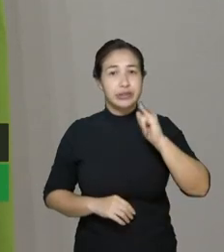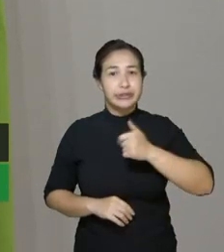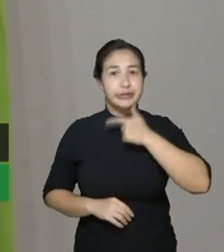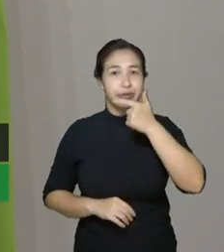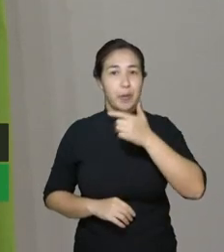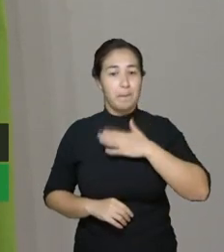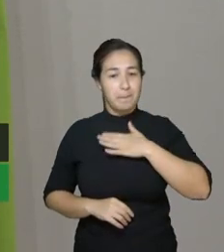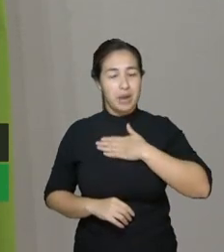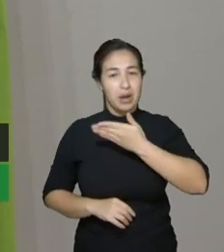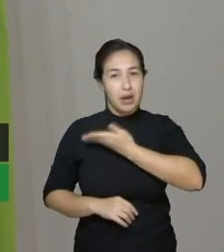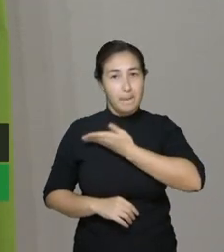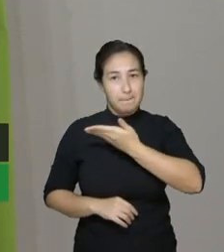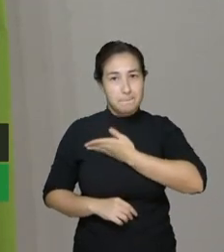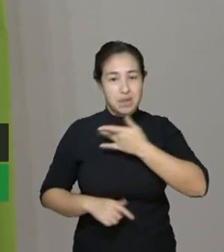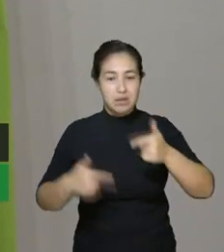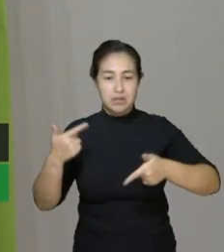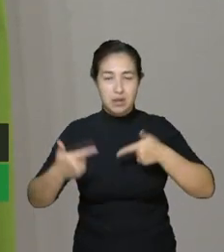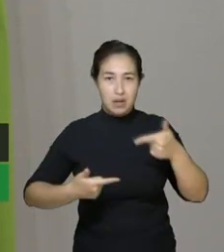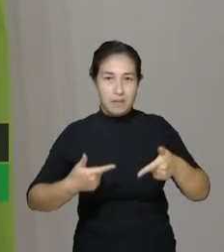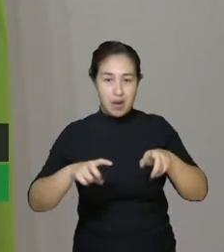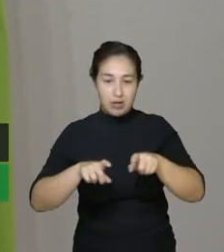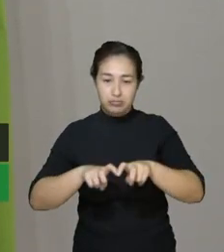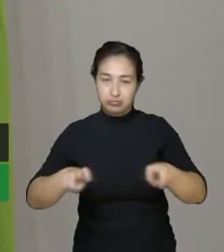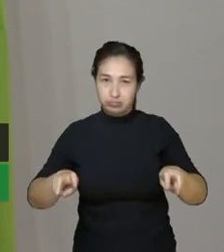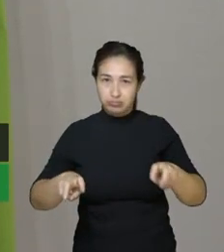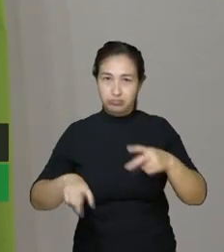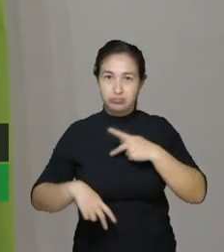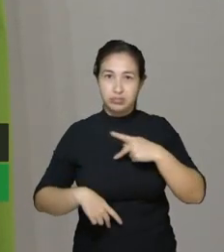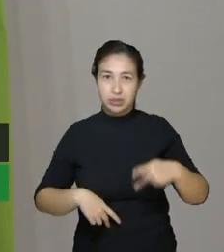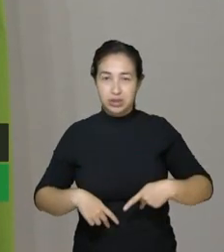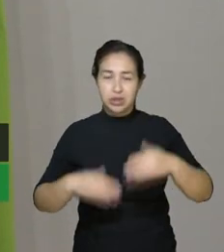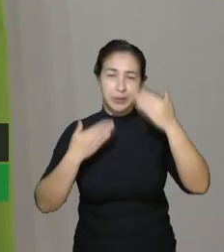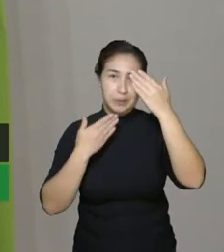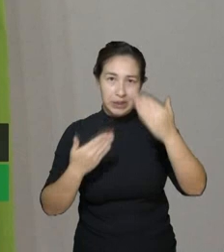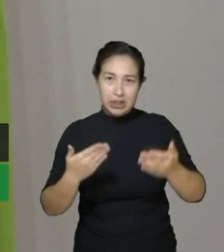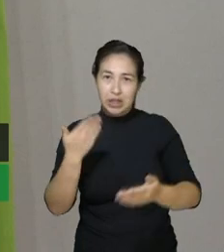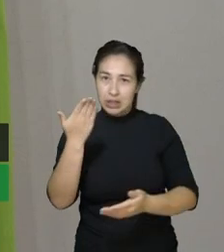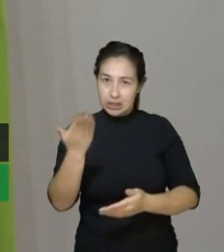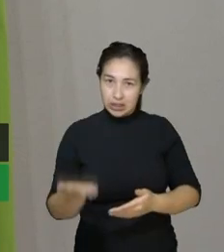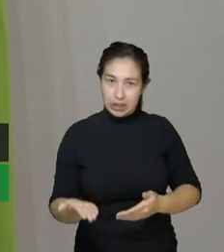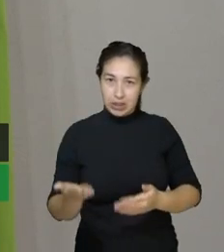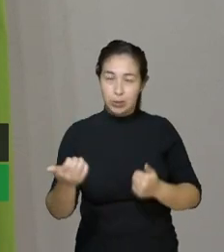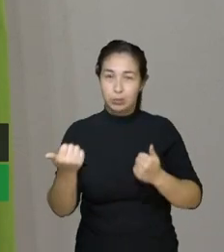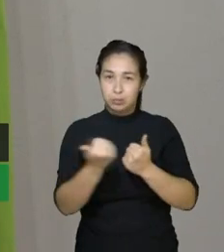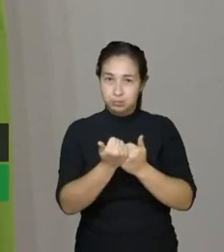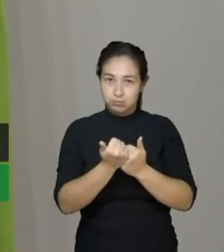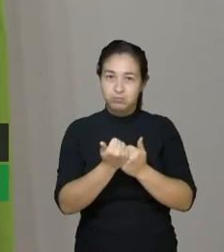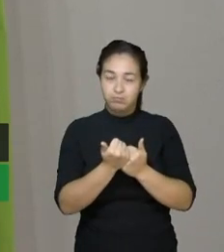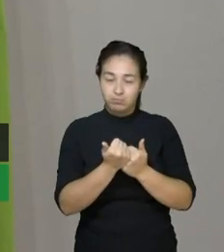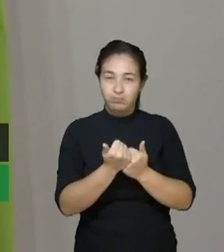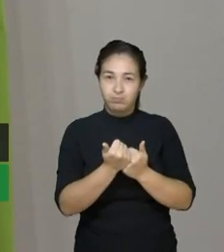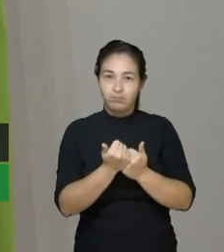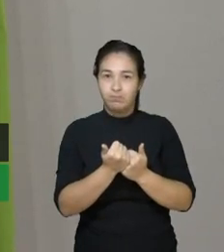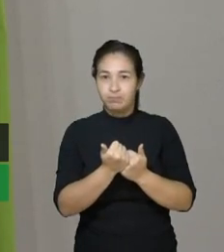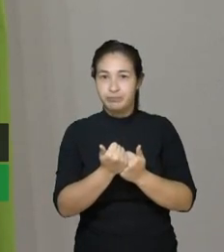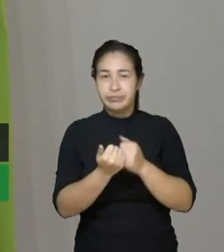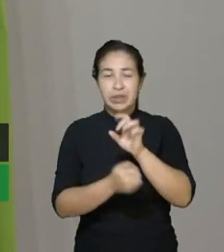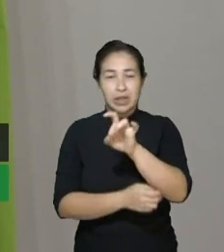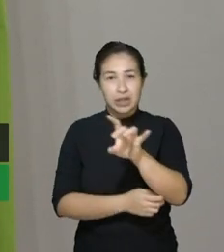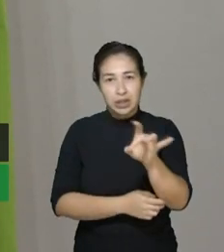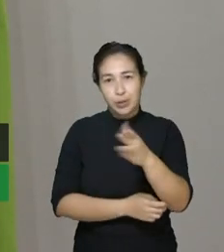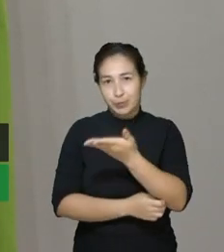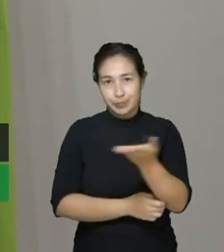também de trabalho aqui na presidência, muito obrigada pela sua parceria. A todos vocês, a cada um de